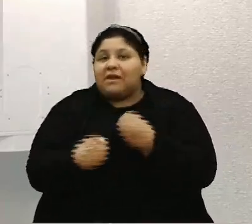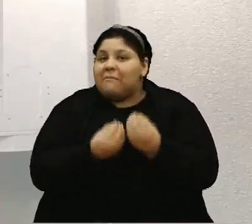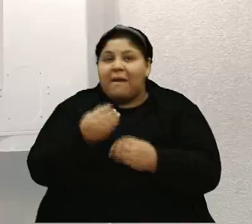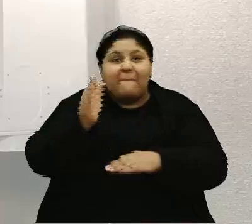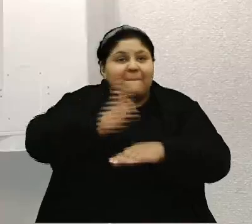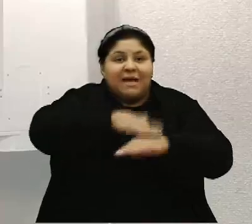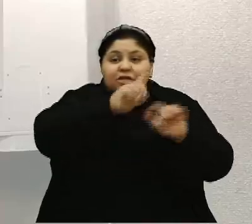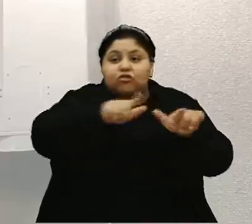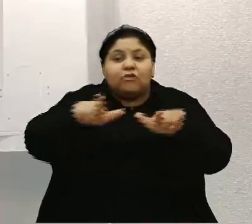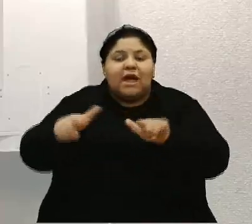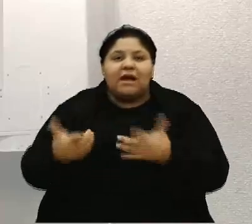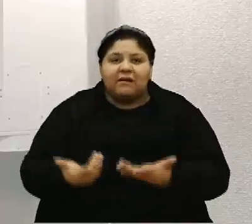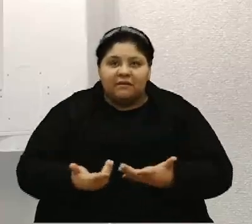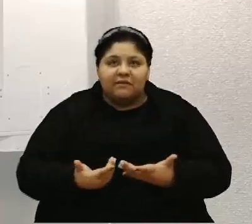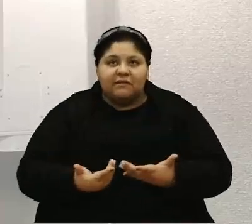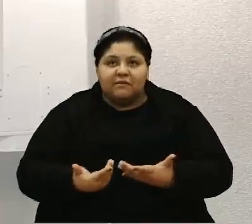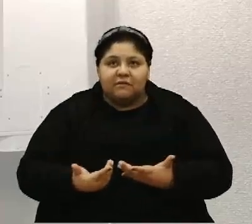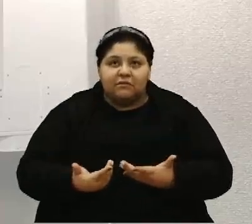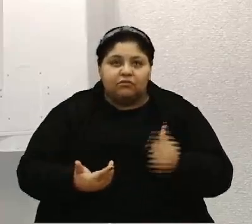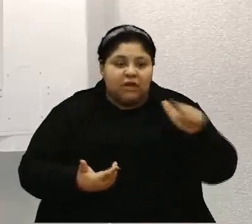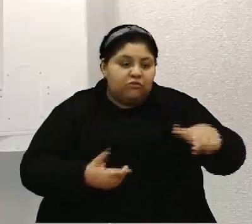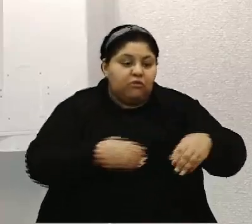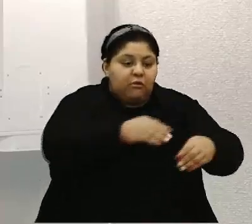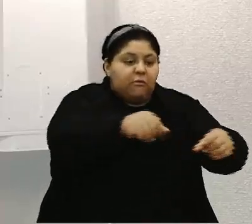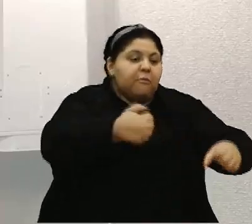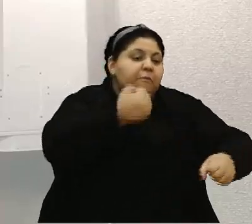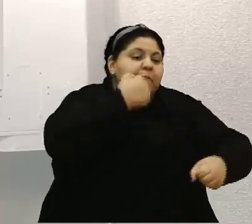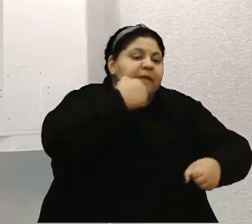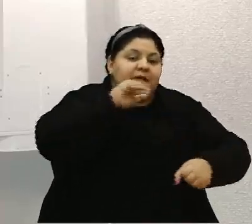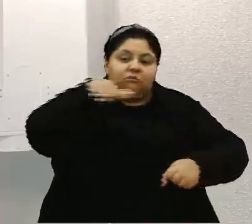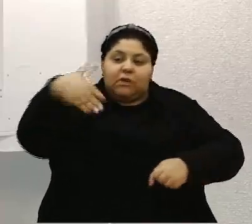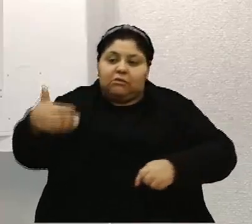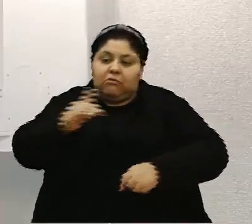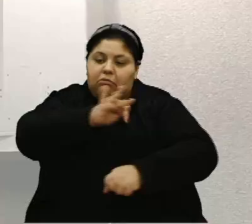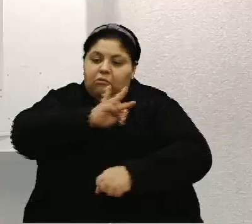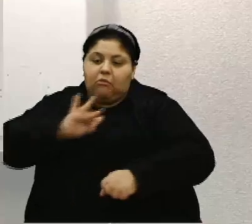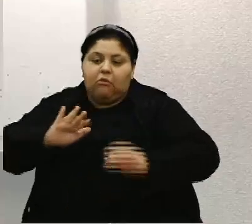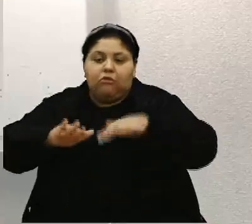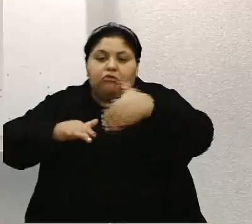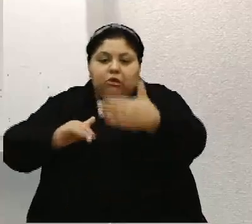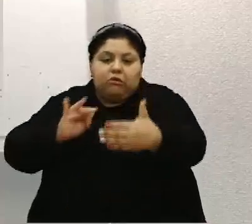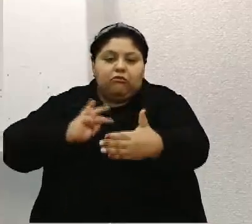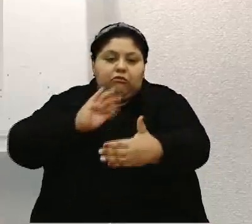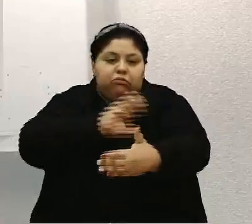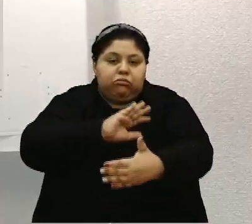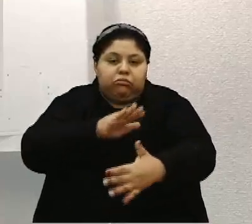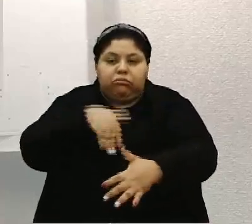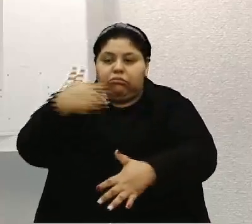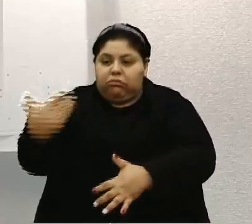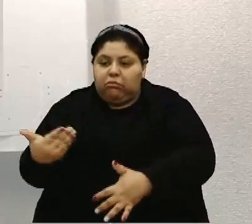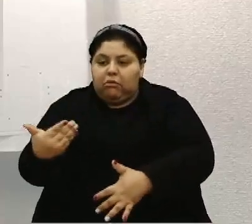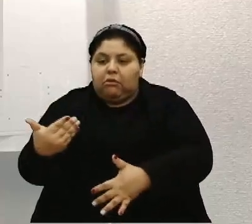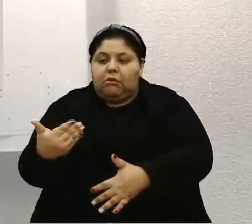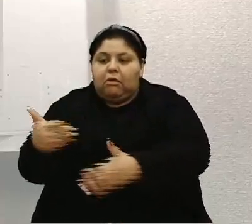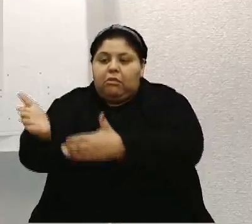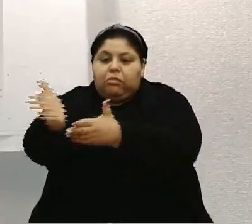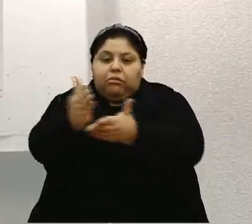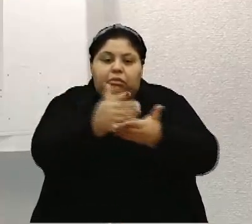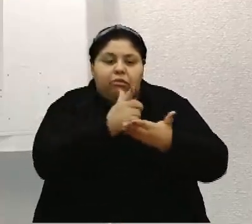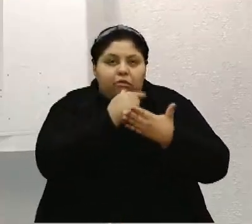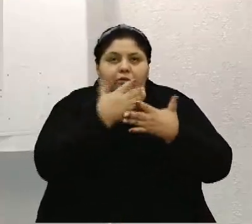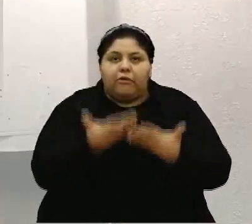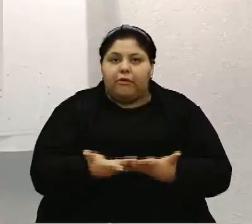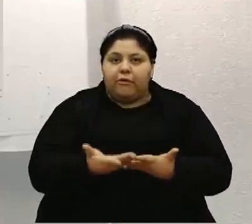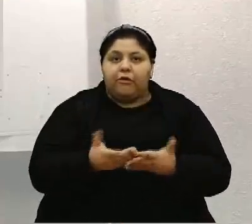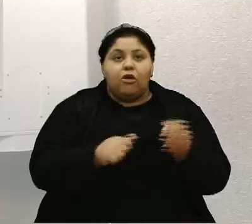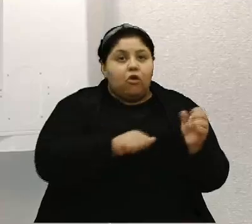cidade crescer. De um lado é Peral, do outro lado é Farroupilha, do outro lado é Flores da Cunha e do outro lado é Bacia de Captação. Ou a